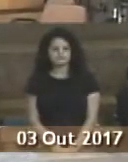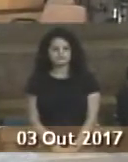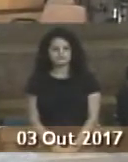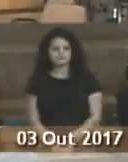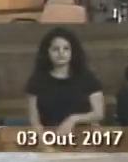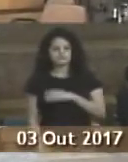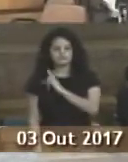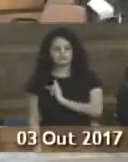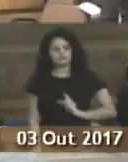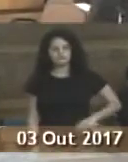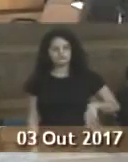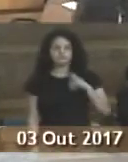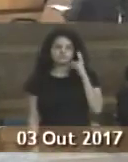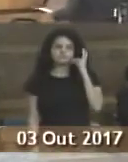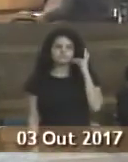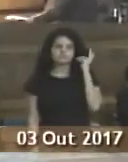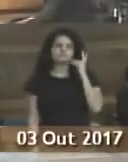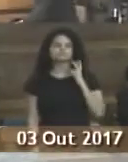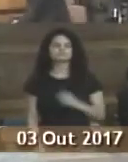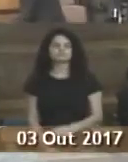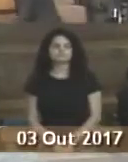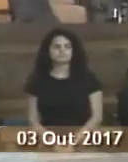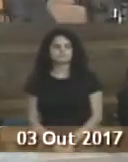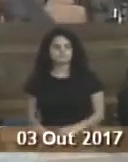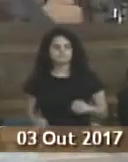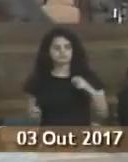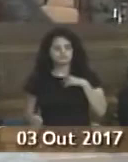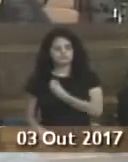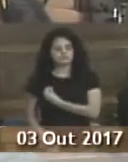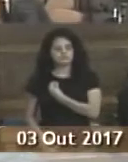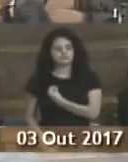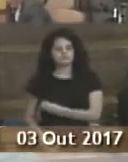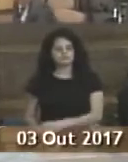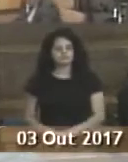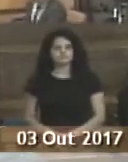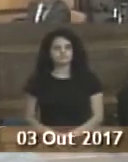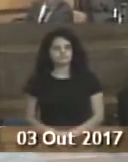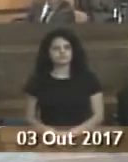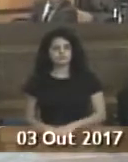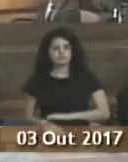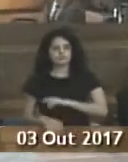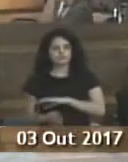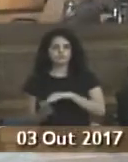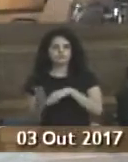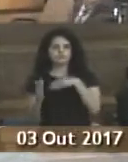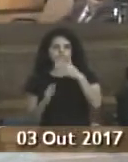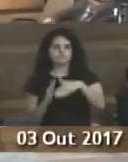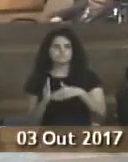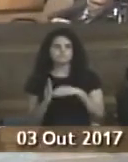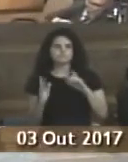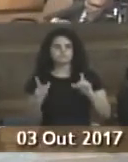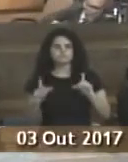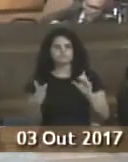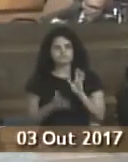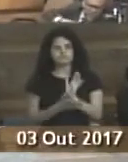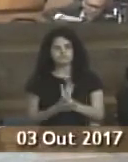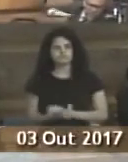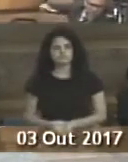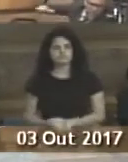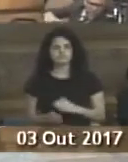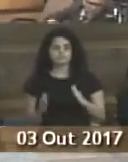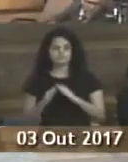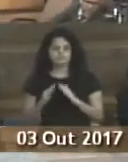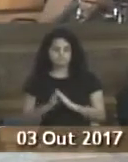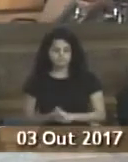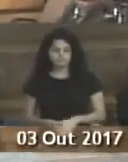Senhor presidente, vereadoras, vereadores, público presente e a todos que nos assistem às suas casas, bom dia. Bem, quero aqui inicialmente